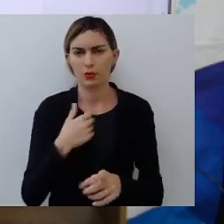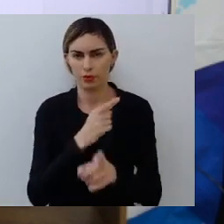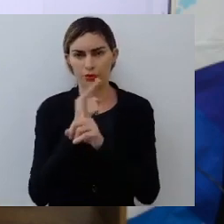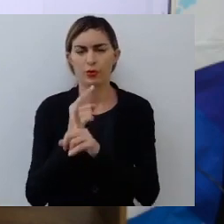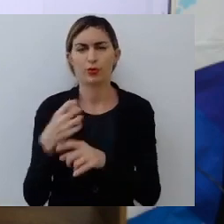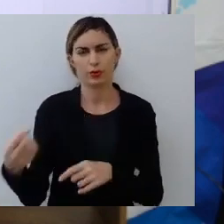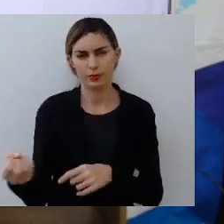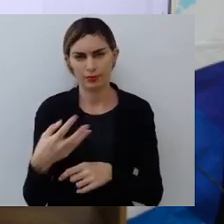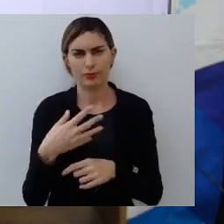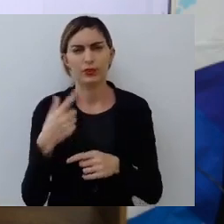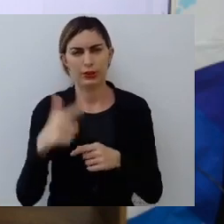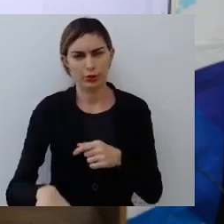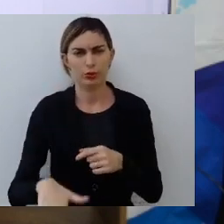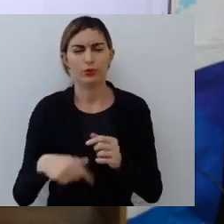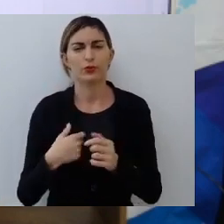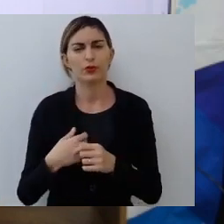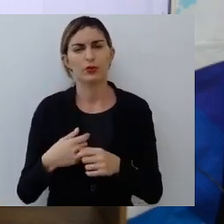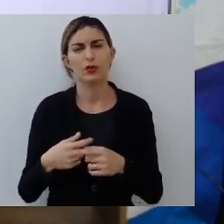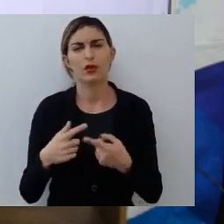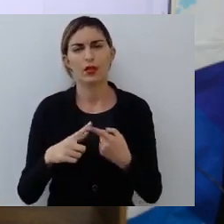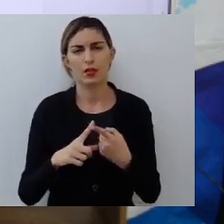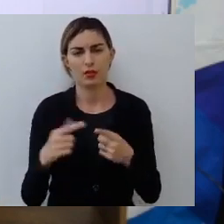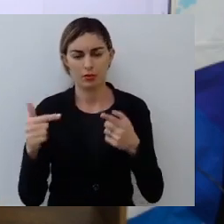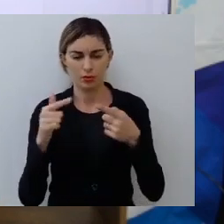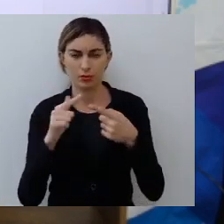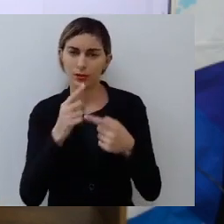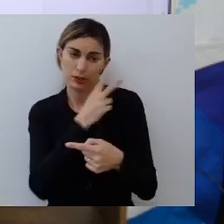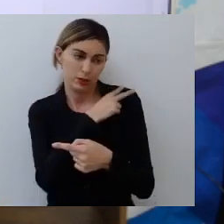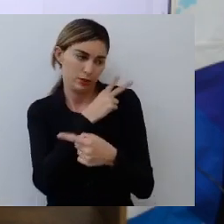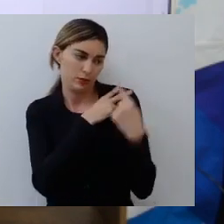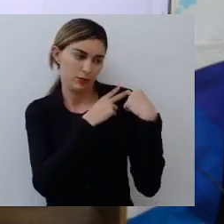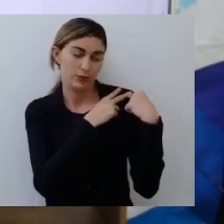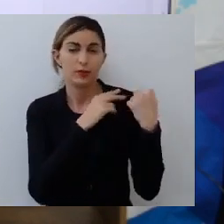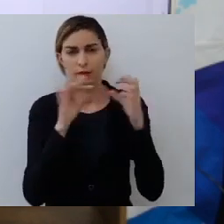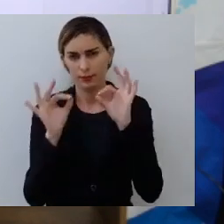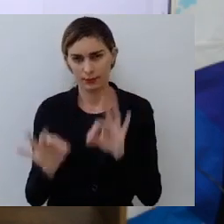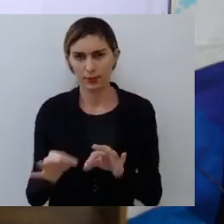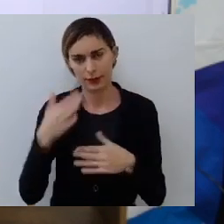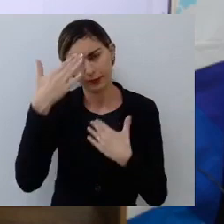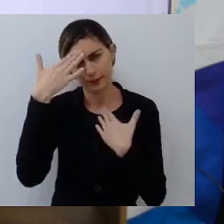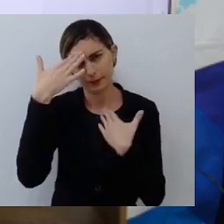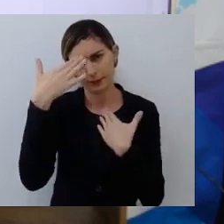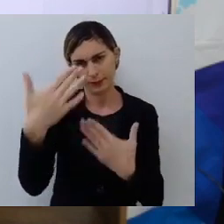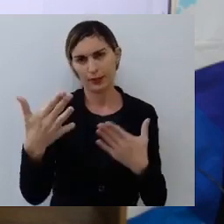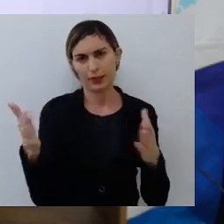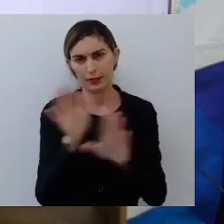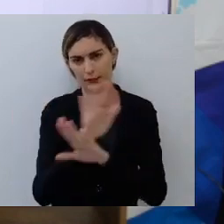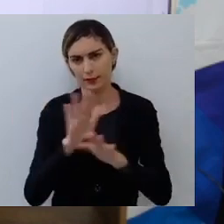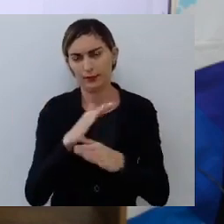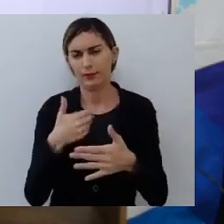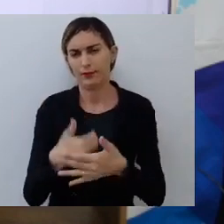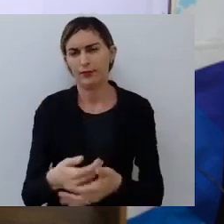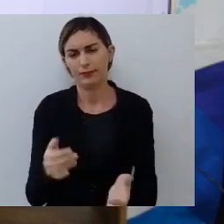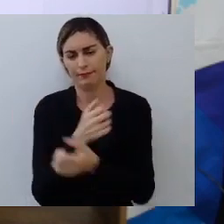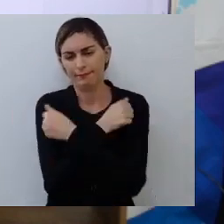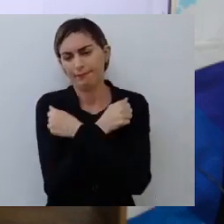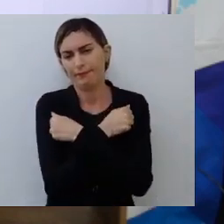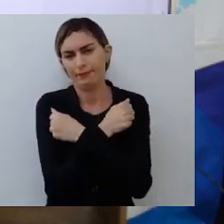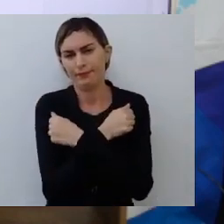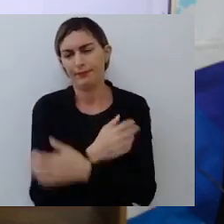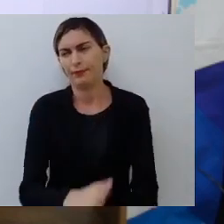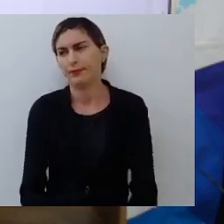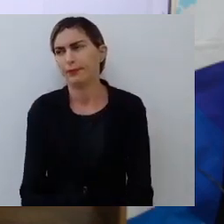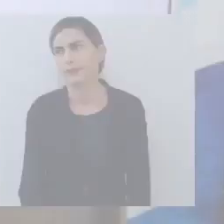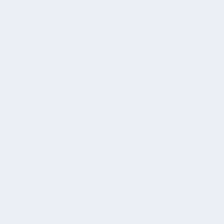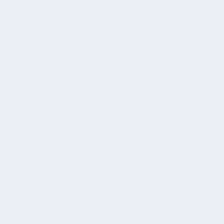encontra novamente. Só que dessa vez é o segundo ano. Tá certo? Muito obrigado e até daqui a pouco. Um abraço, Pimpona.